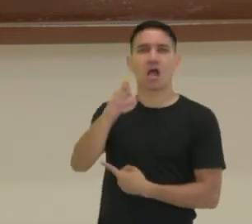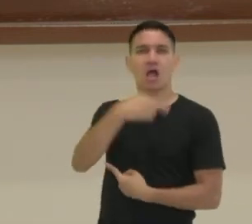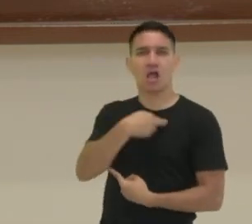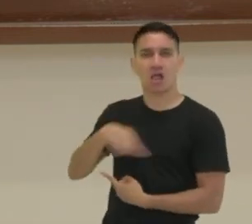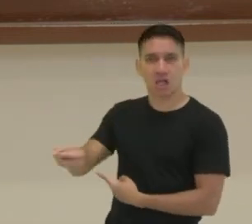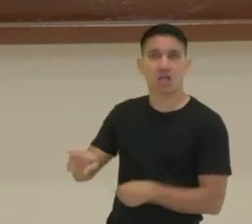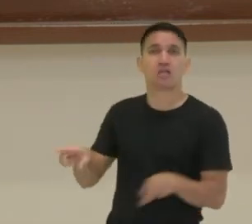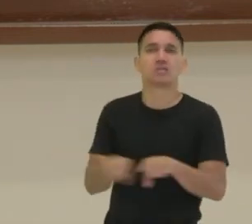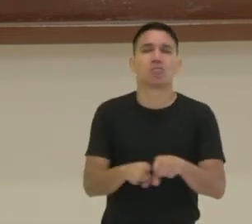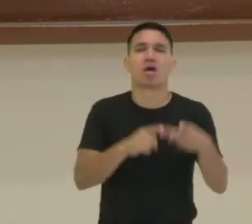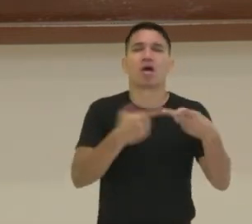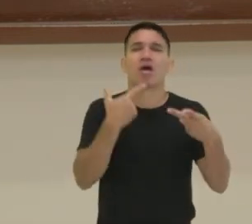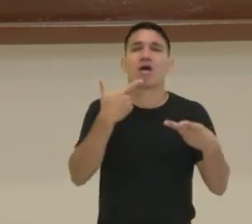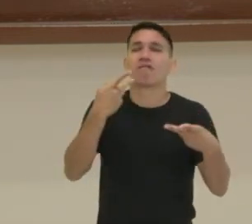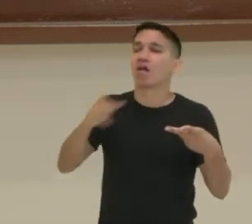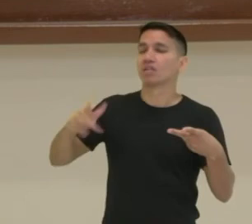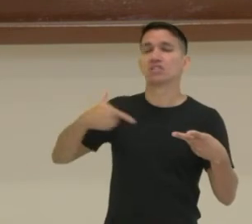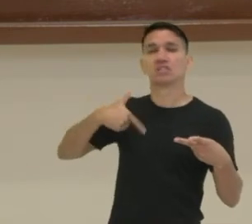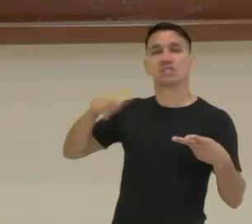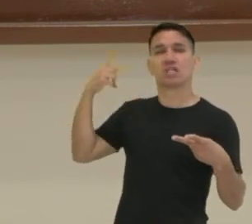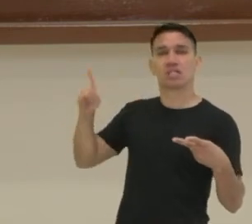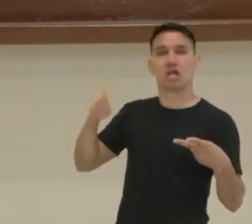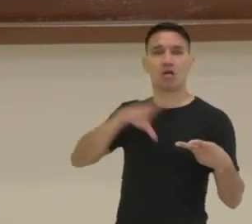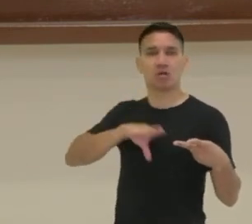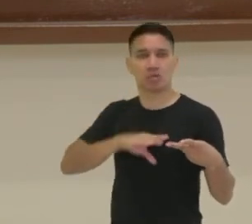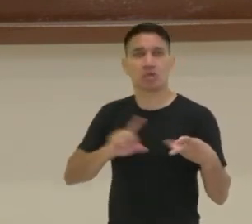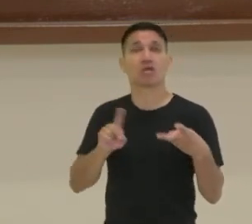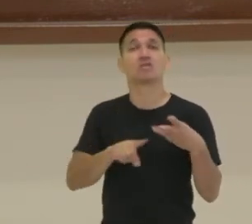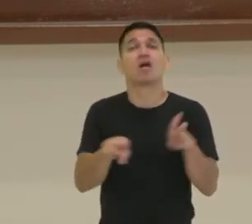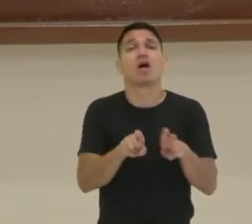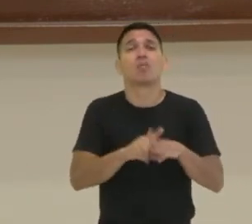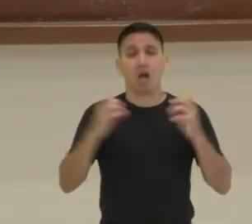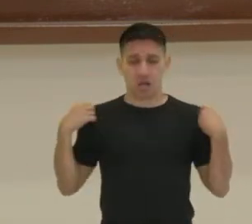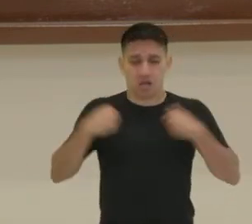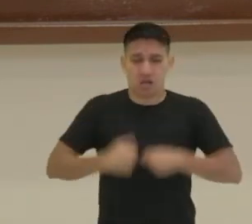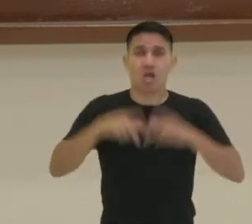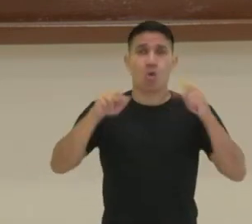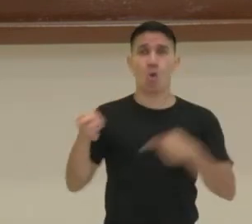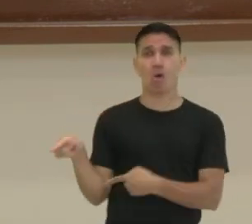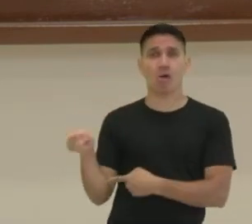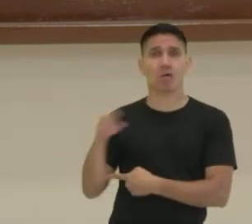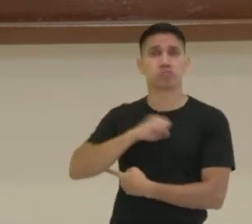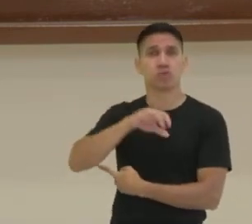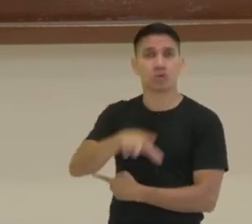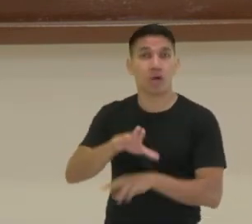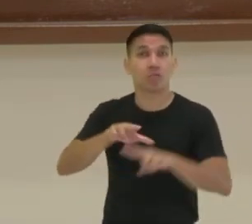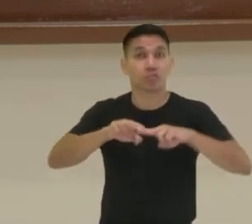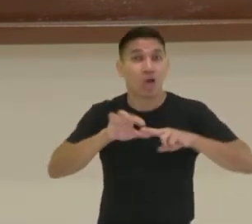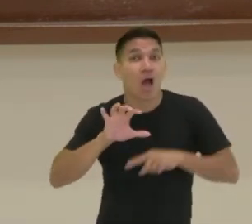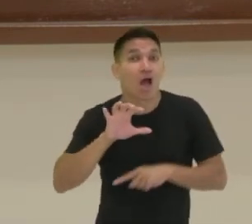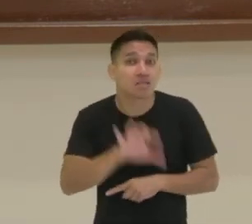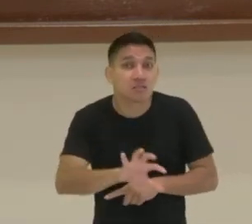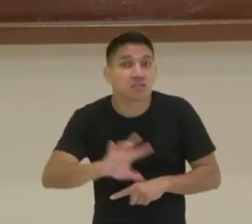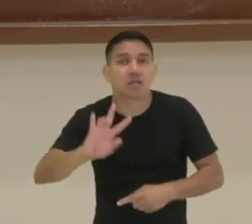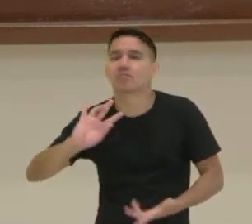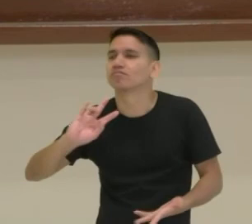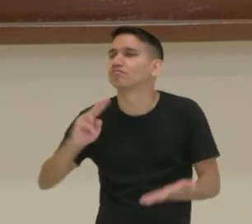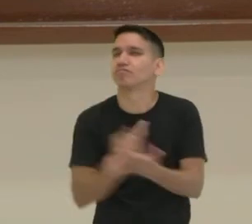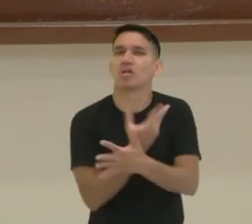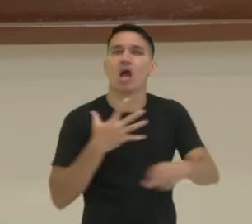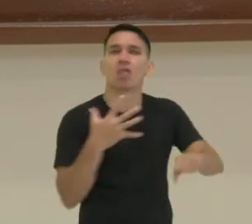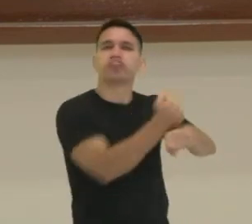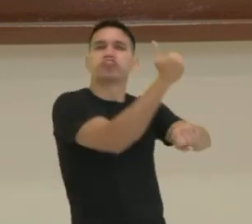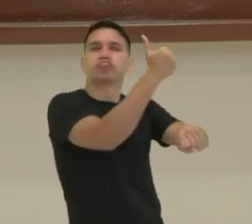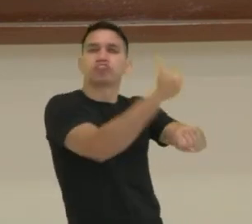deles, a passar a se vestir como eles. Né? Então, foi dessa forma que se deu a conquista das terras